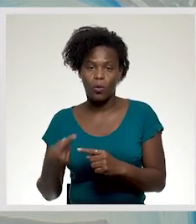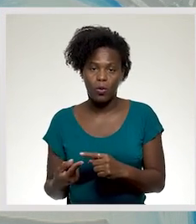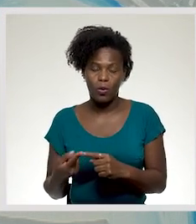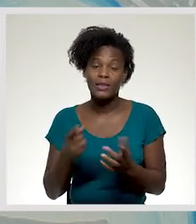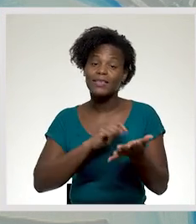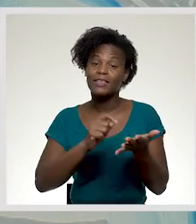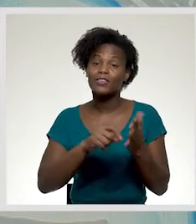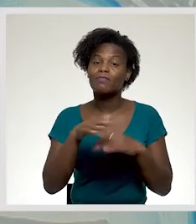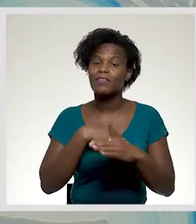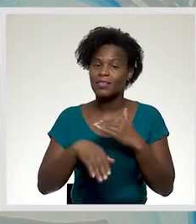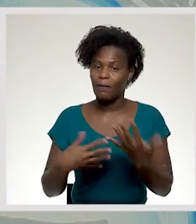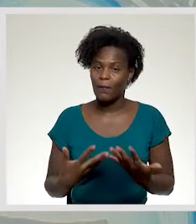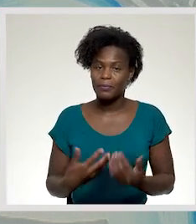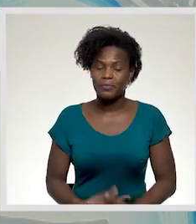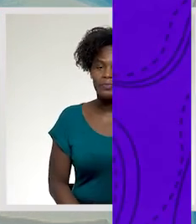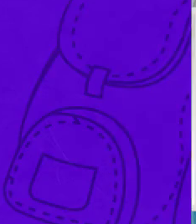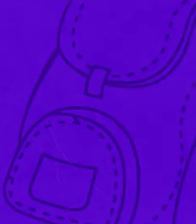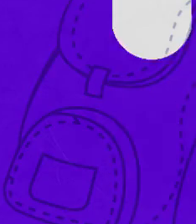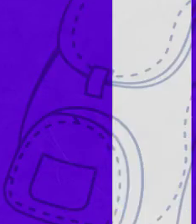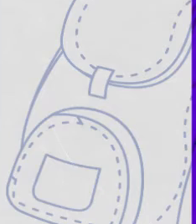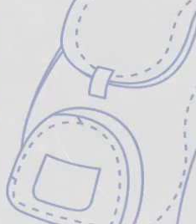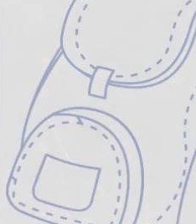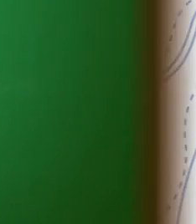para exercícios.